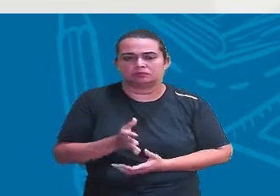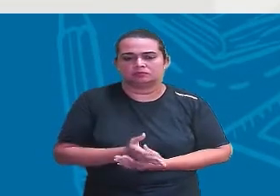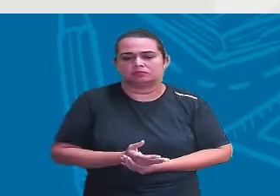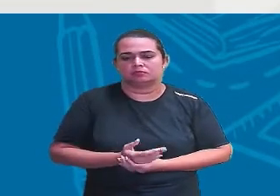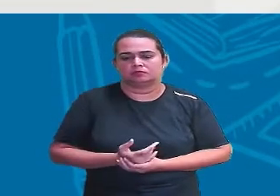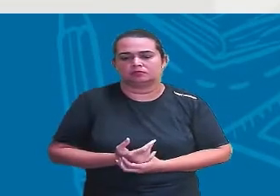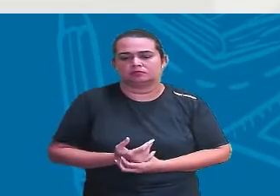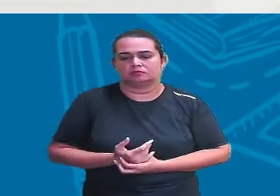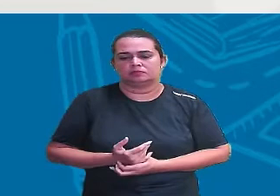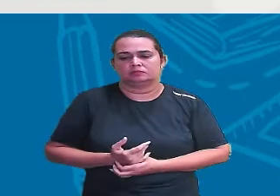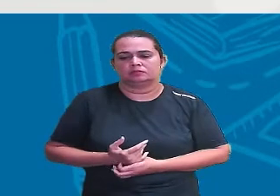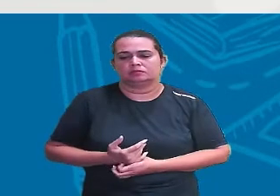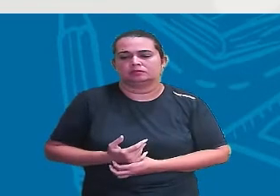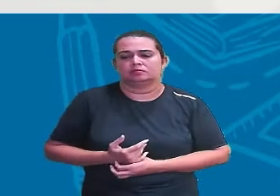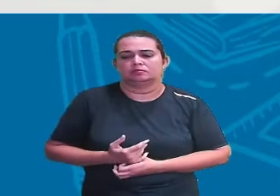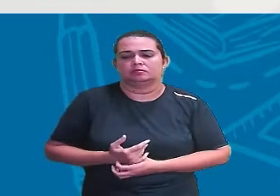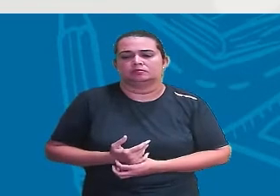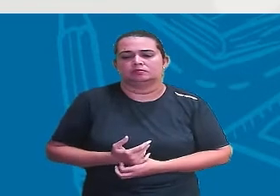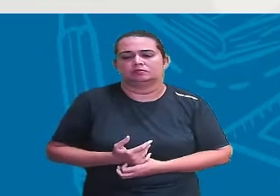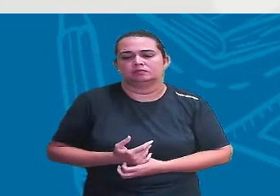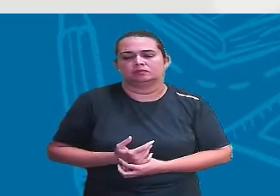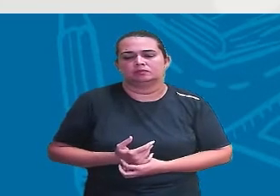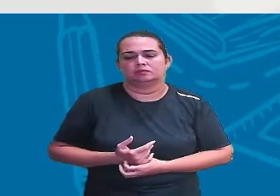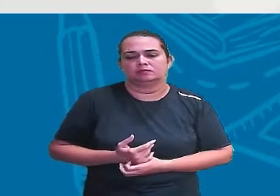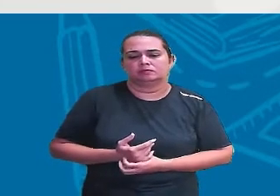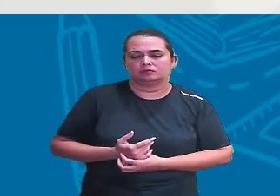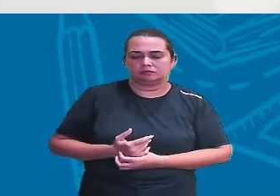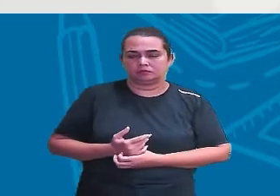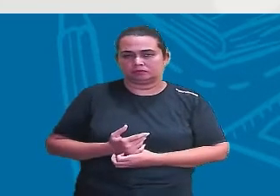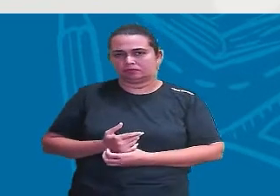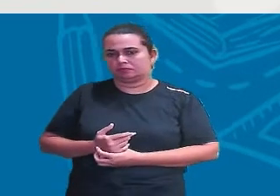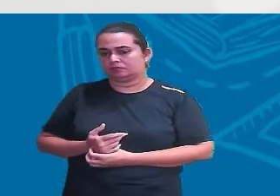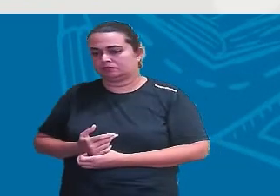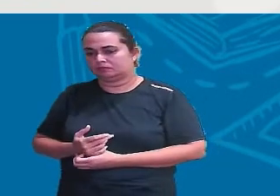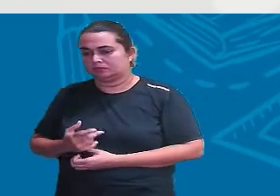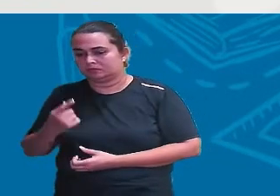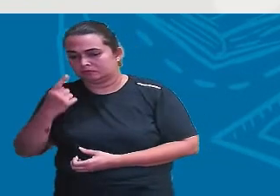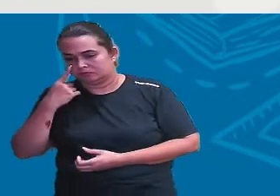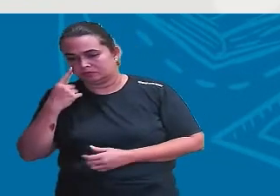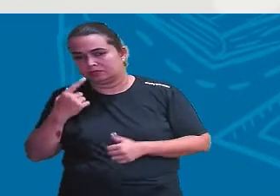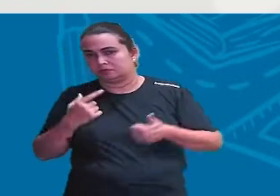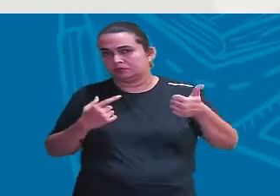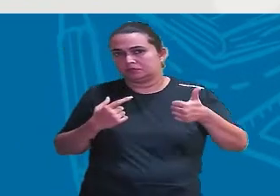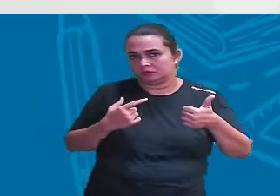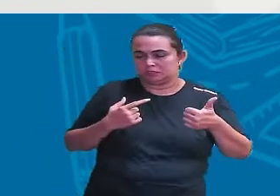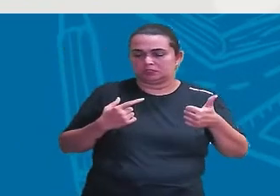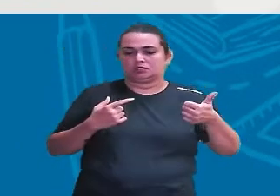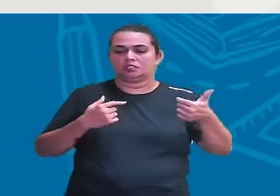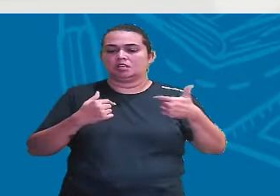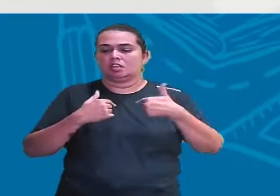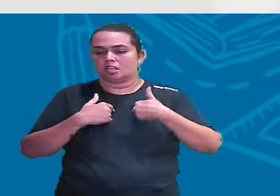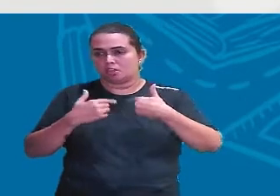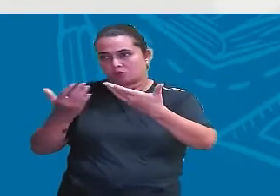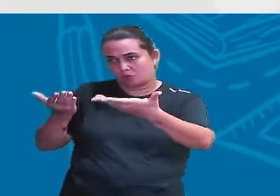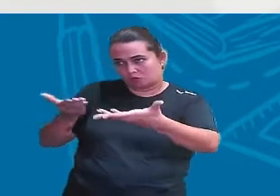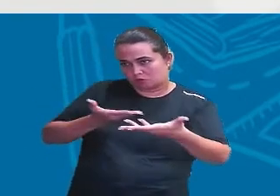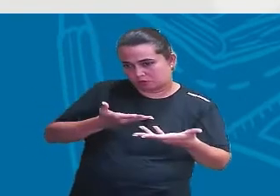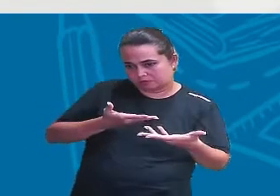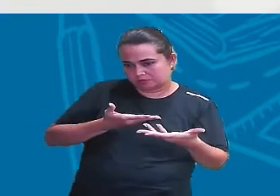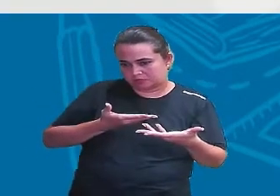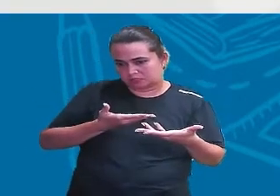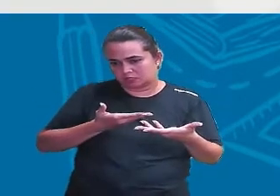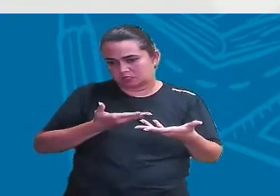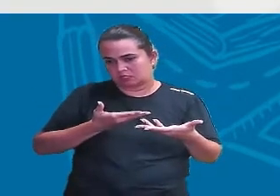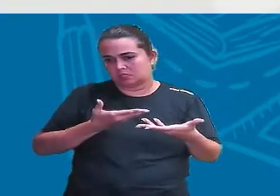I invited him, but he didn't come. Primeira frase. Eu o convidei, mas ele